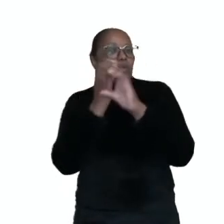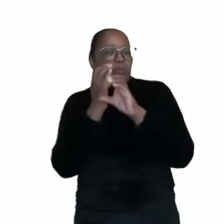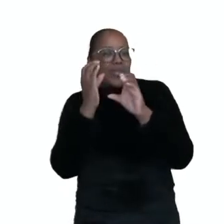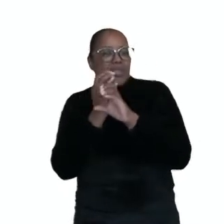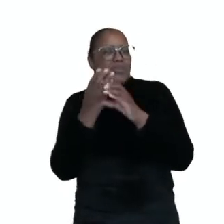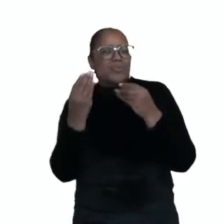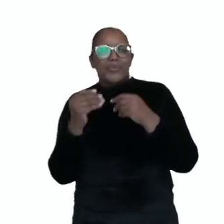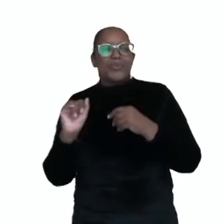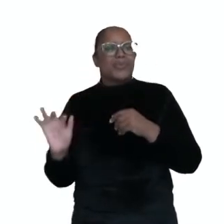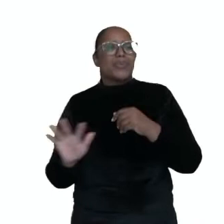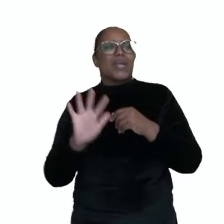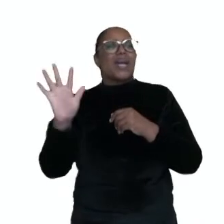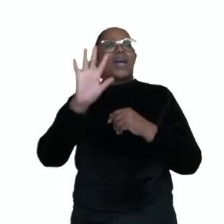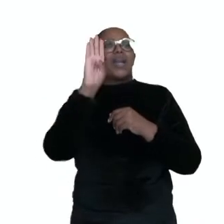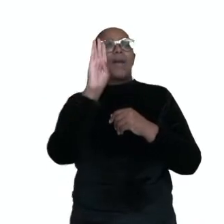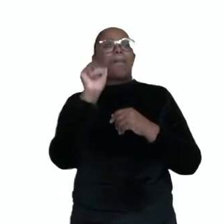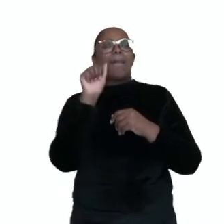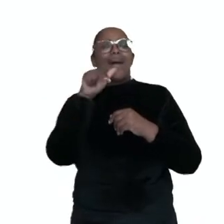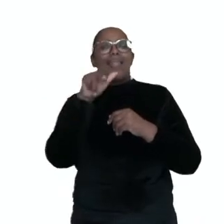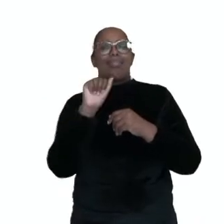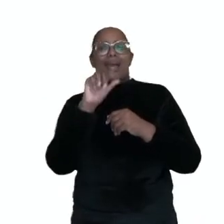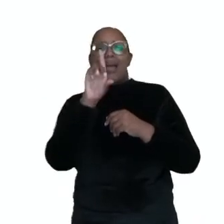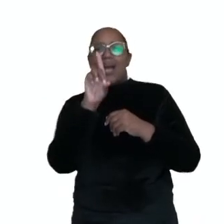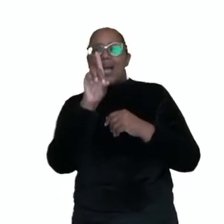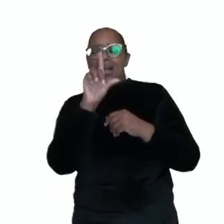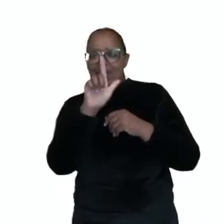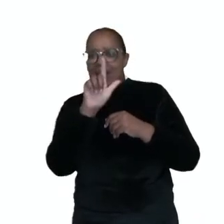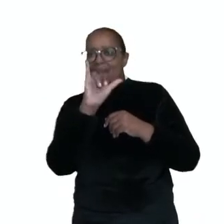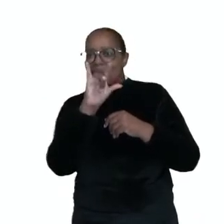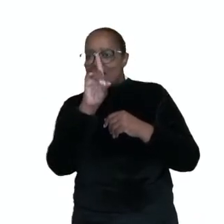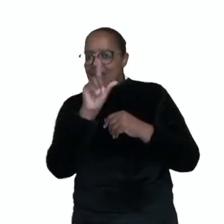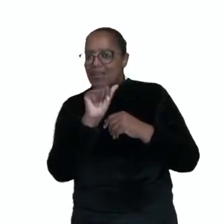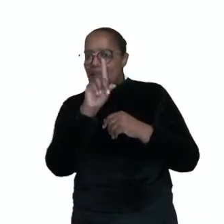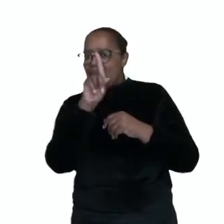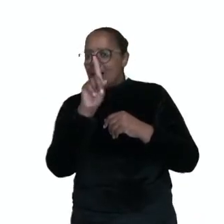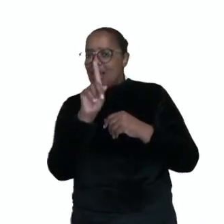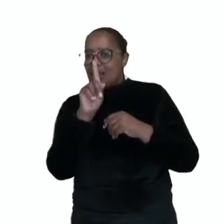o conceito de banalidade do mal. Então, a Hannah Arendt foi a